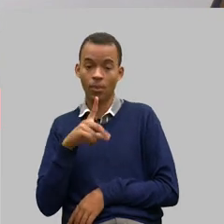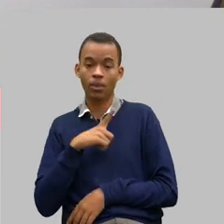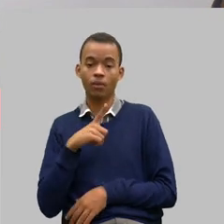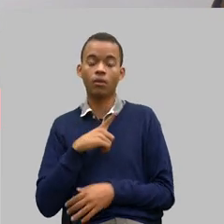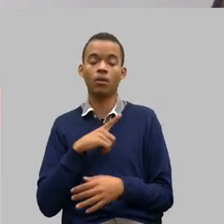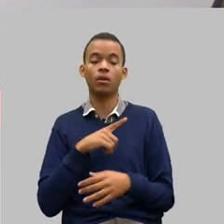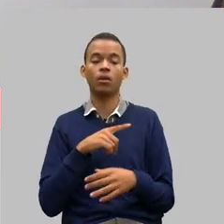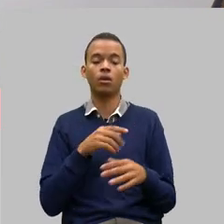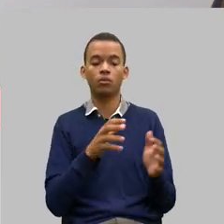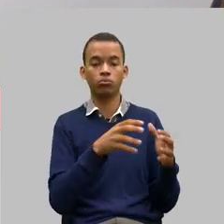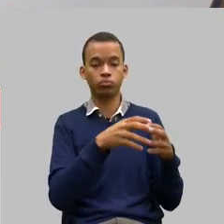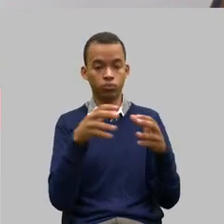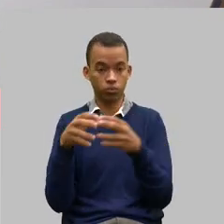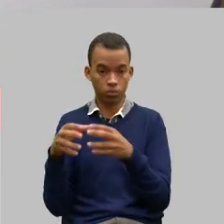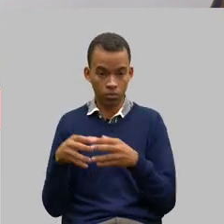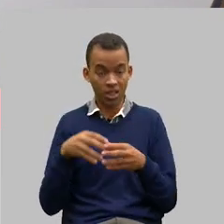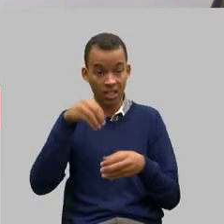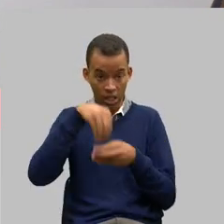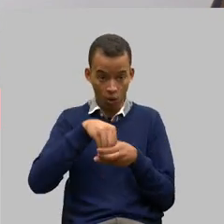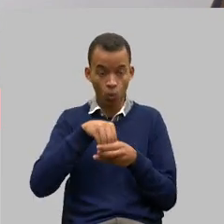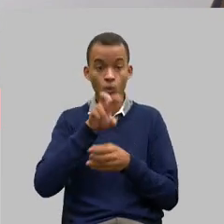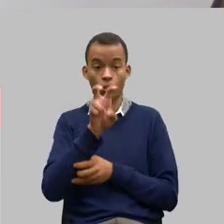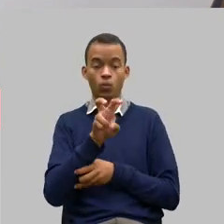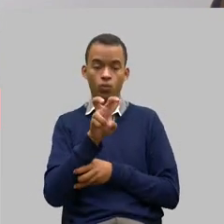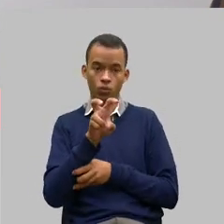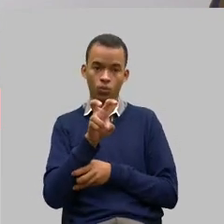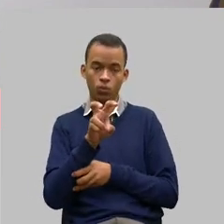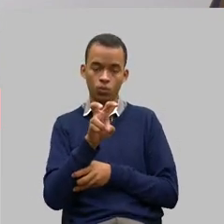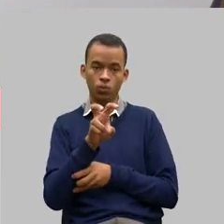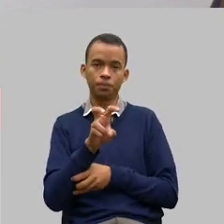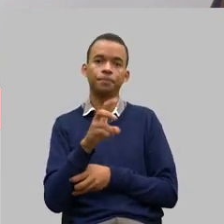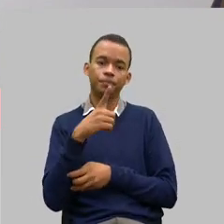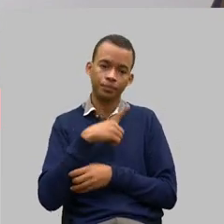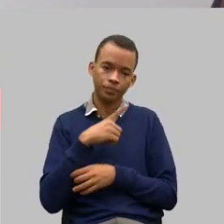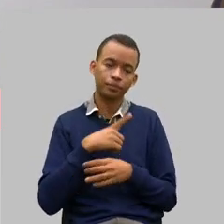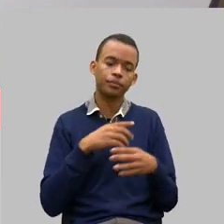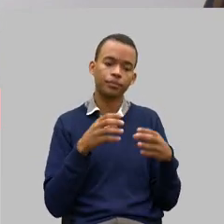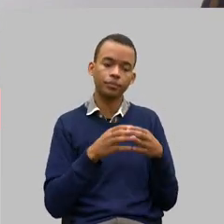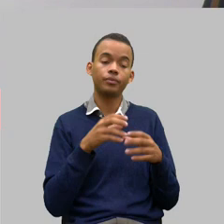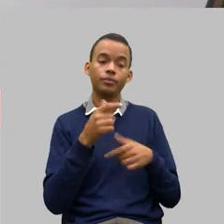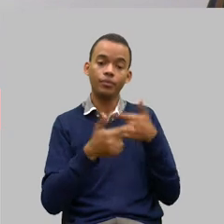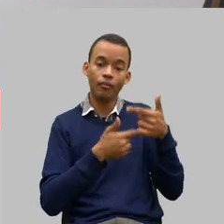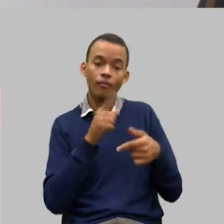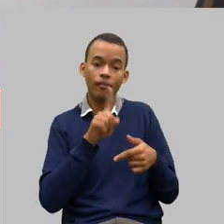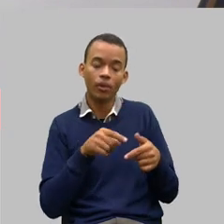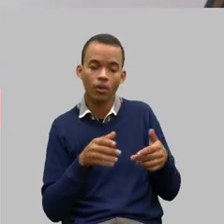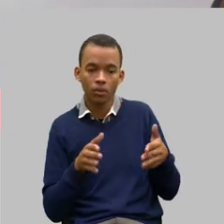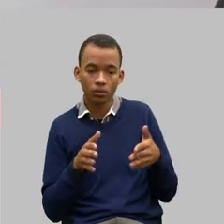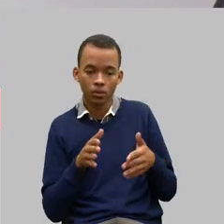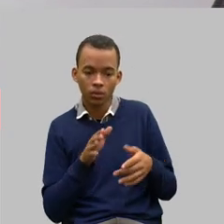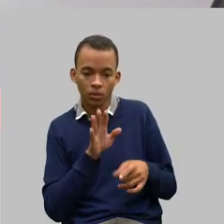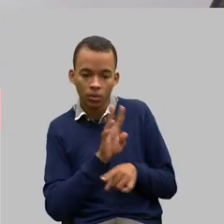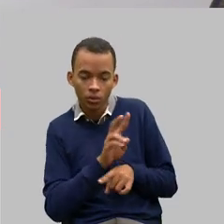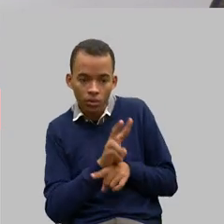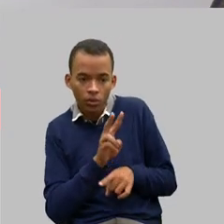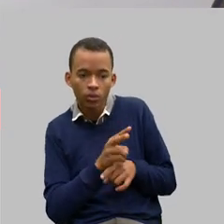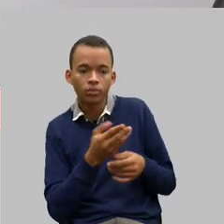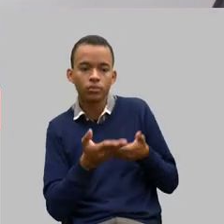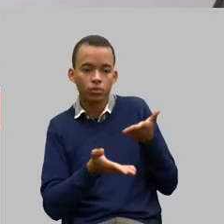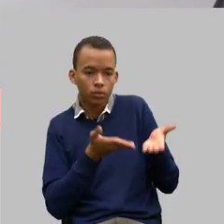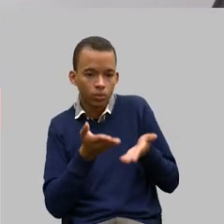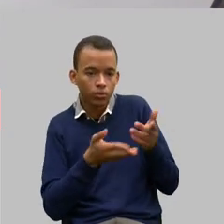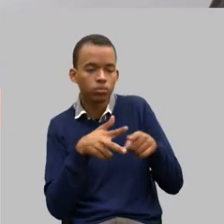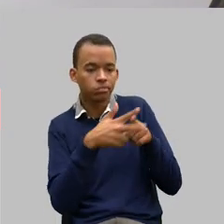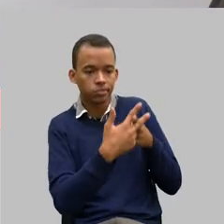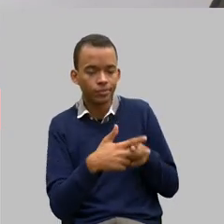frentes né a gente tem o serviço de conservação e manutenção da nossa malha o secretário falou agora a